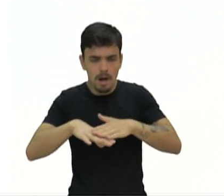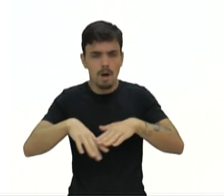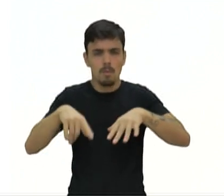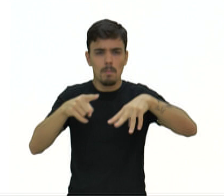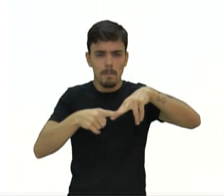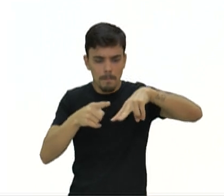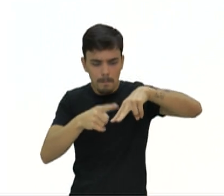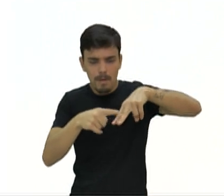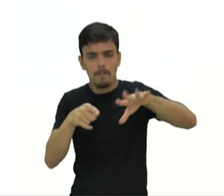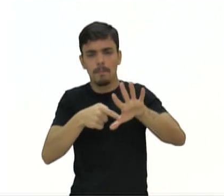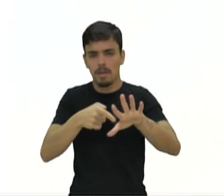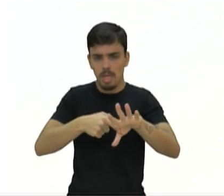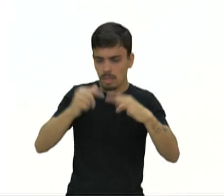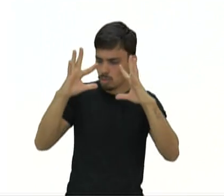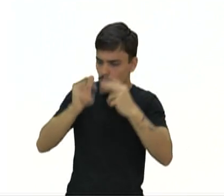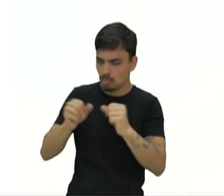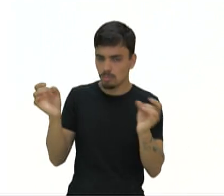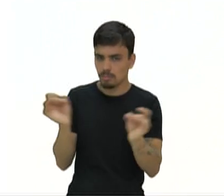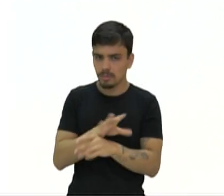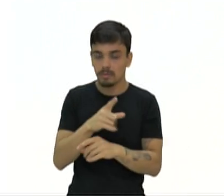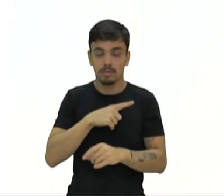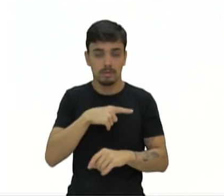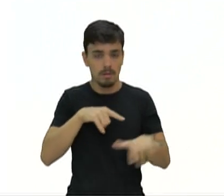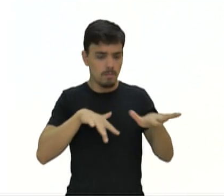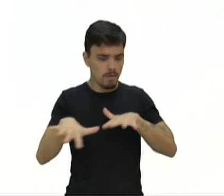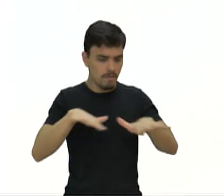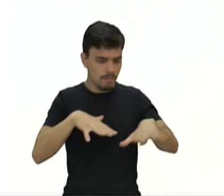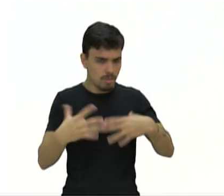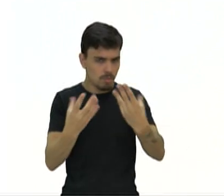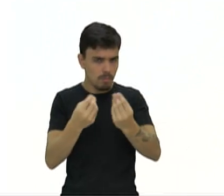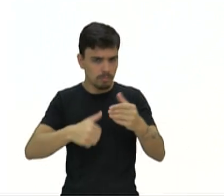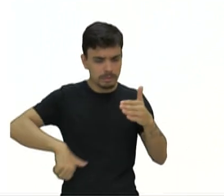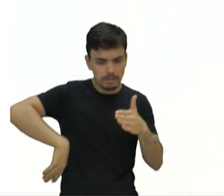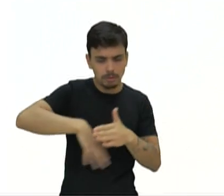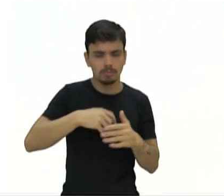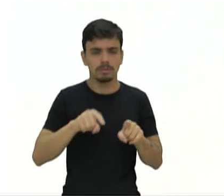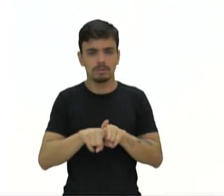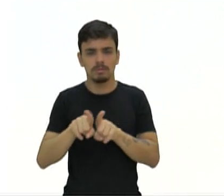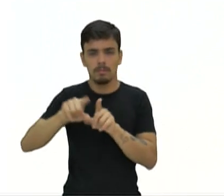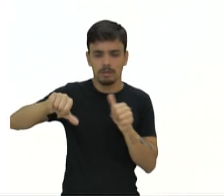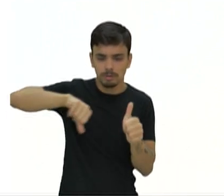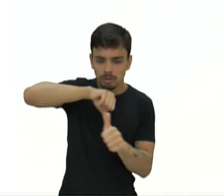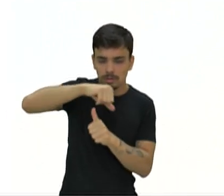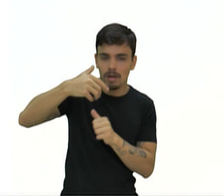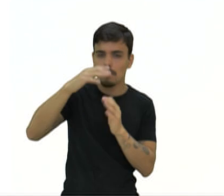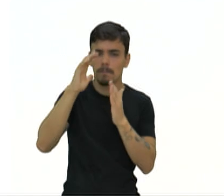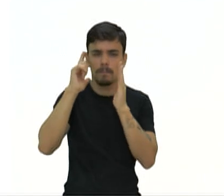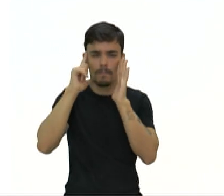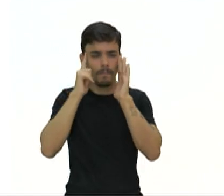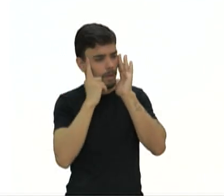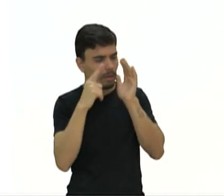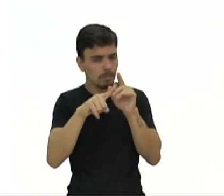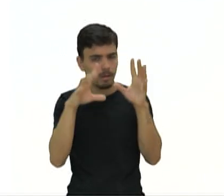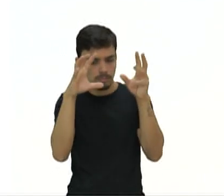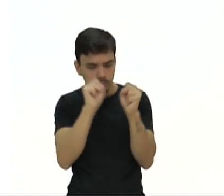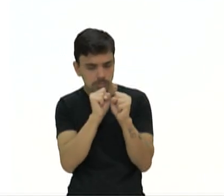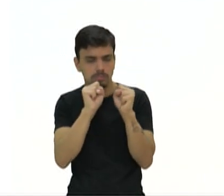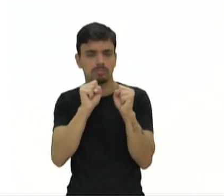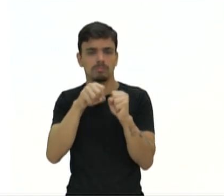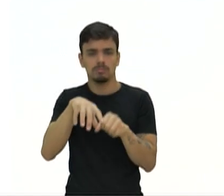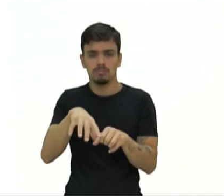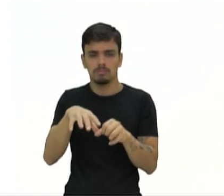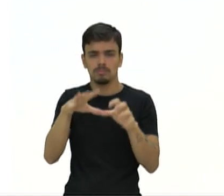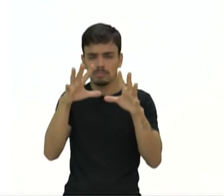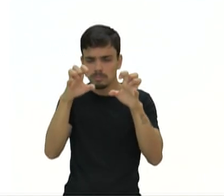está com uma forma humana. Faz muitos movimentos. Ele chuta, ele gira a cabeça, fecha os punhos, suga o polegar, isso aí